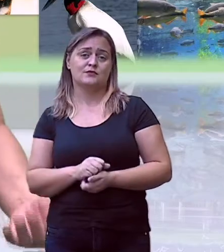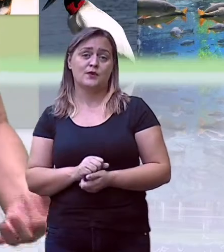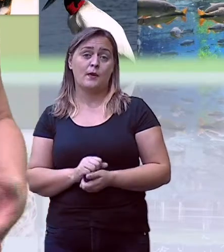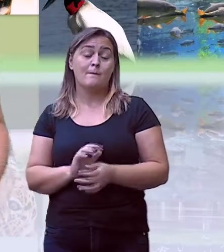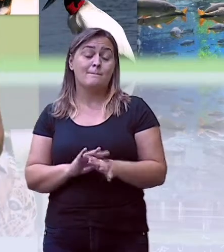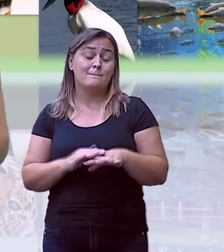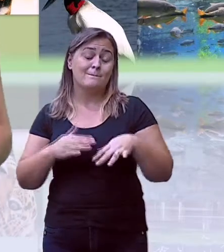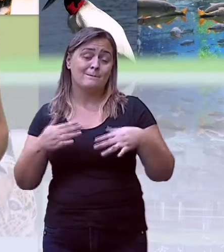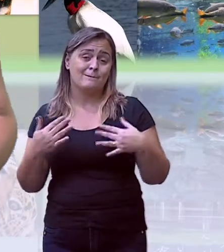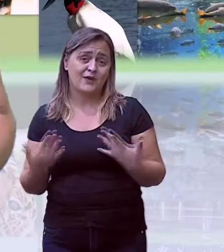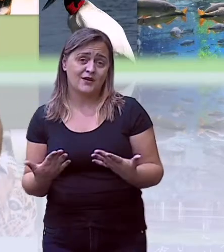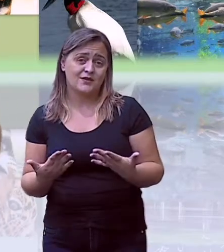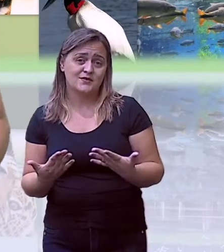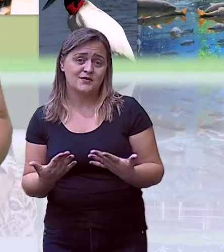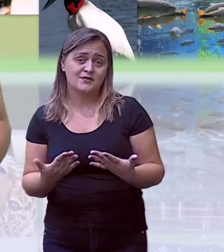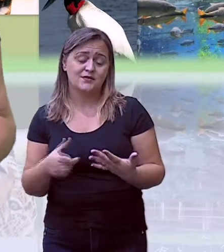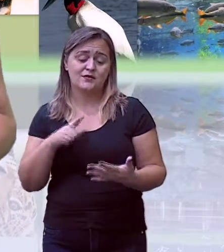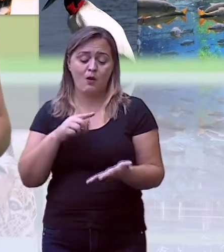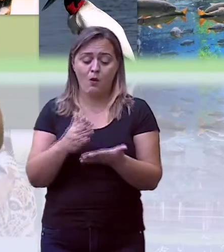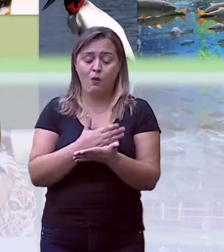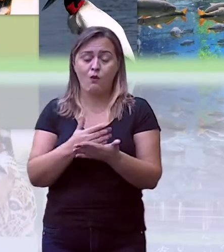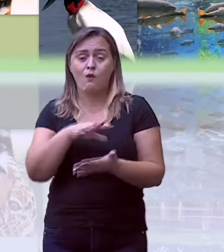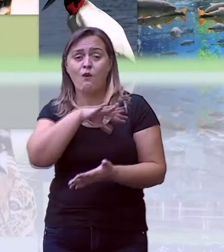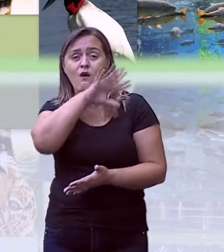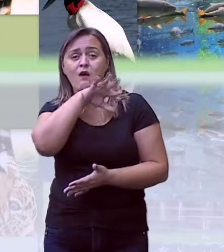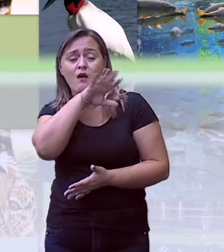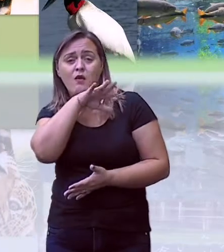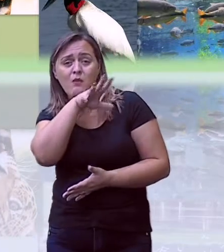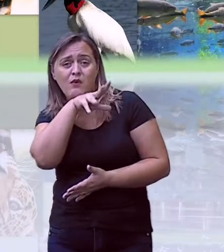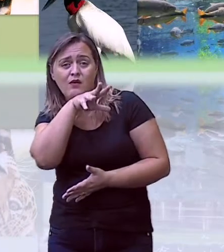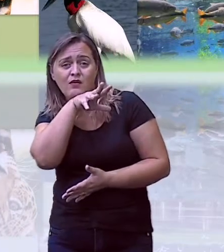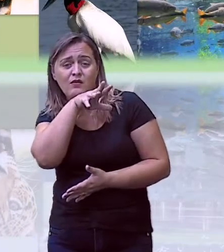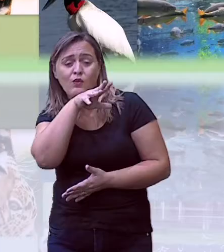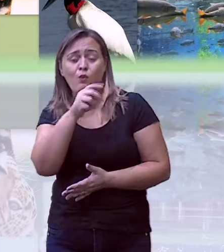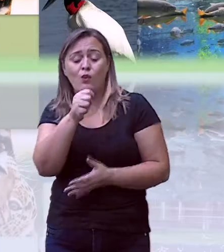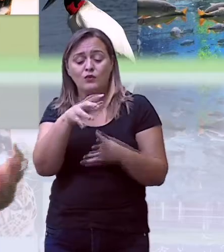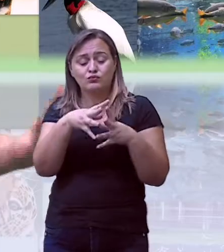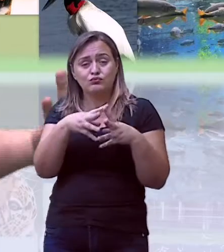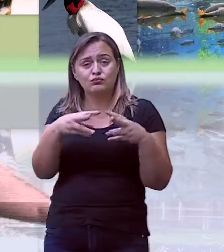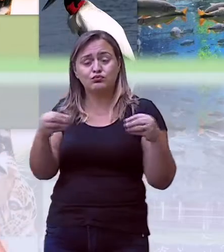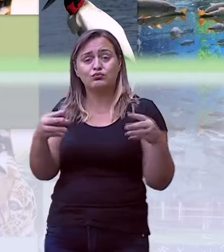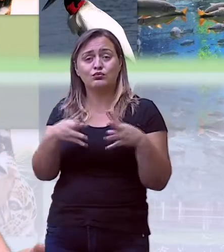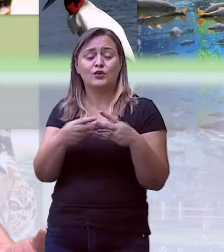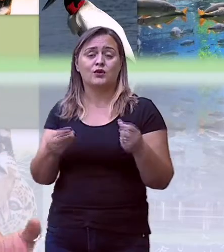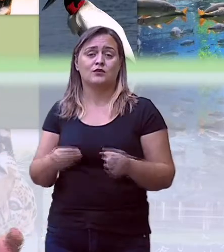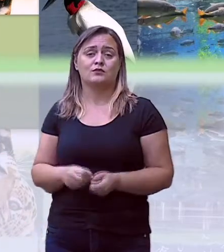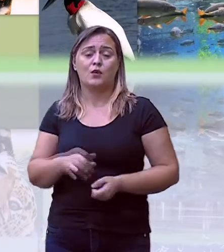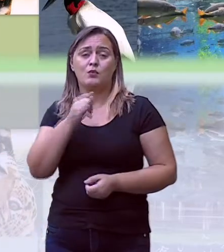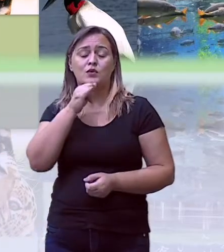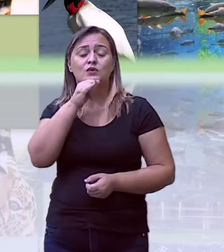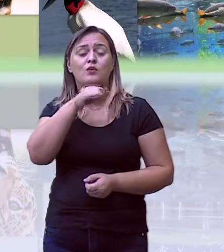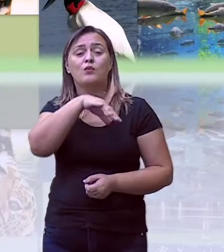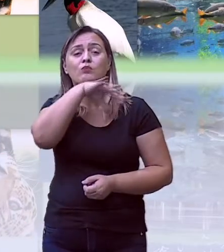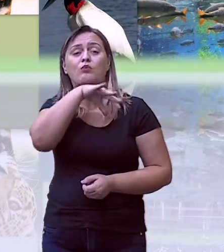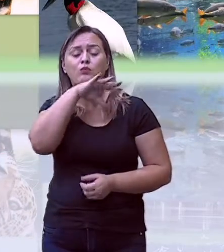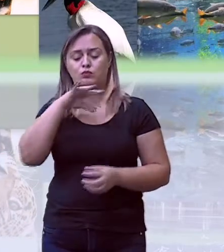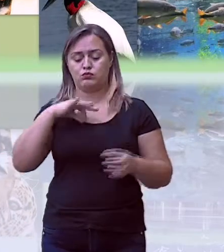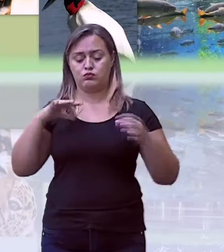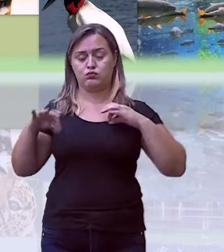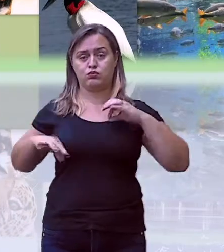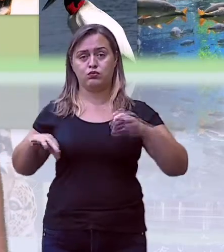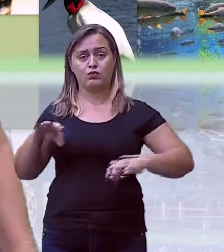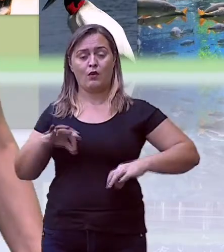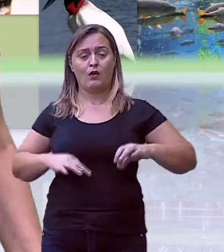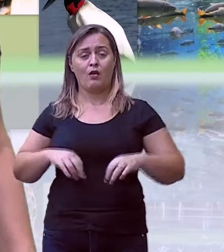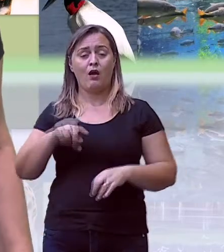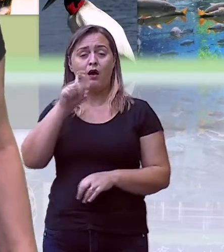ameaçados de extinção, como, por exemplo, a onça-pintada, a onça-parda, o cervo do Pantanal, a arara